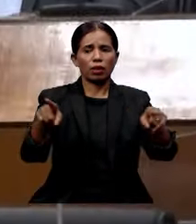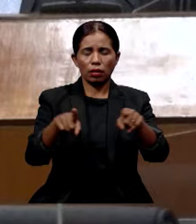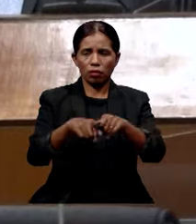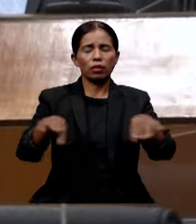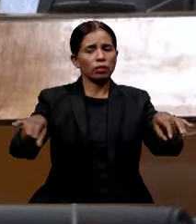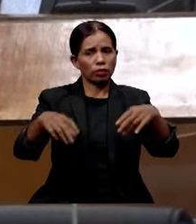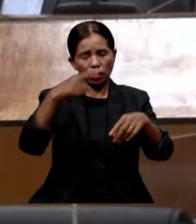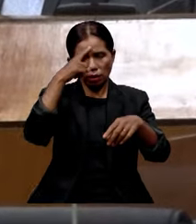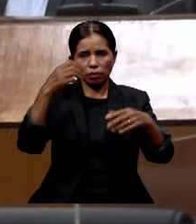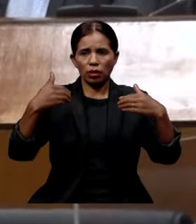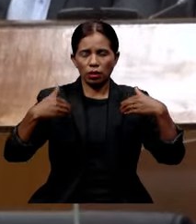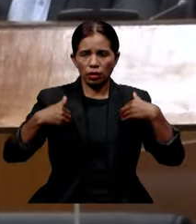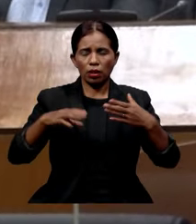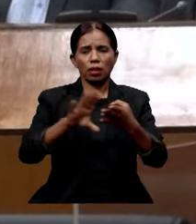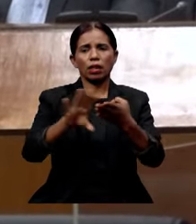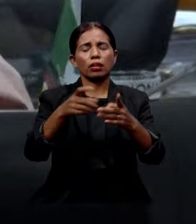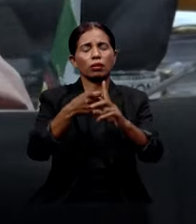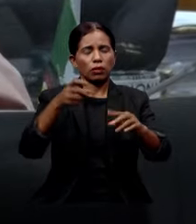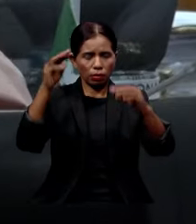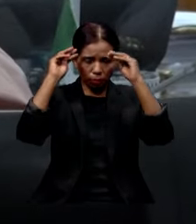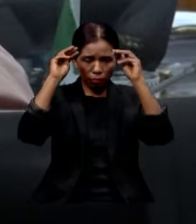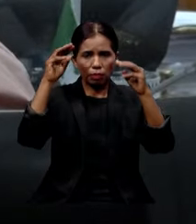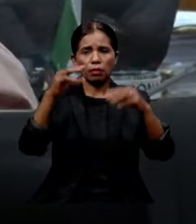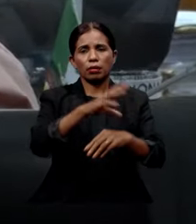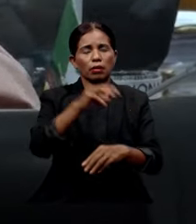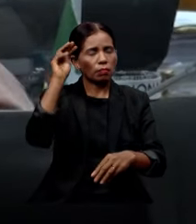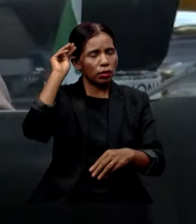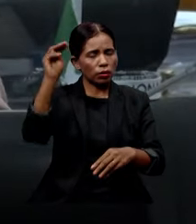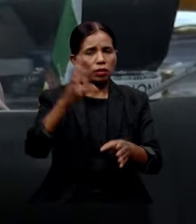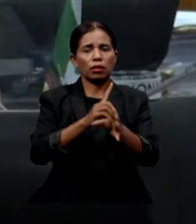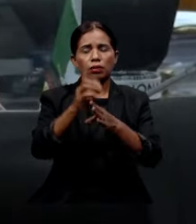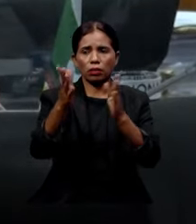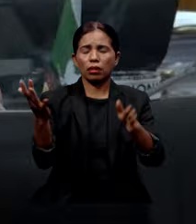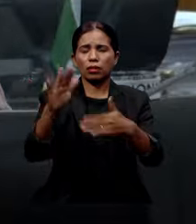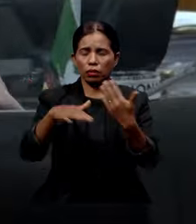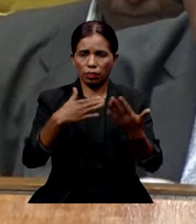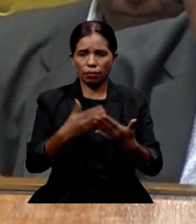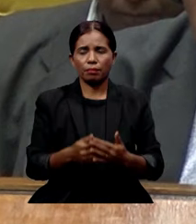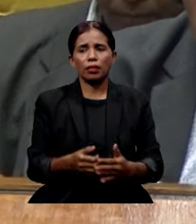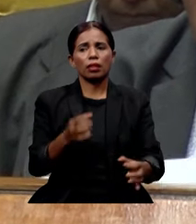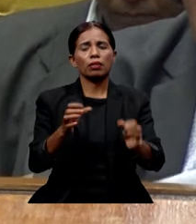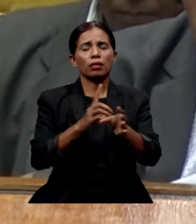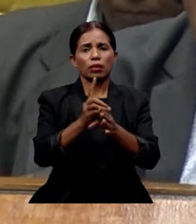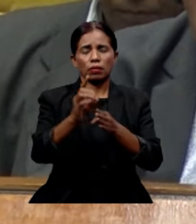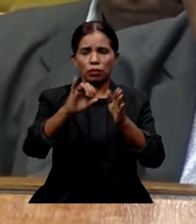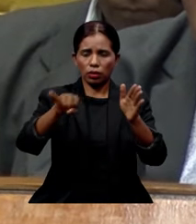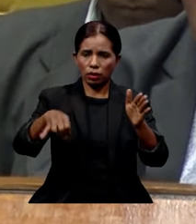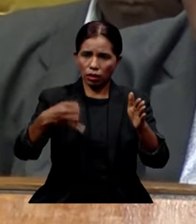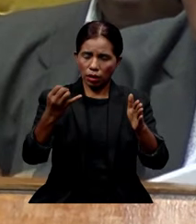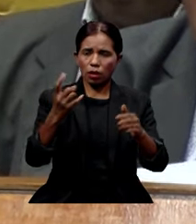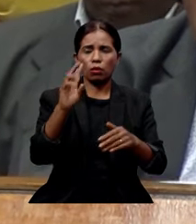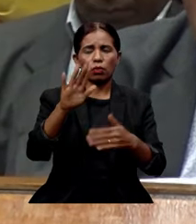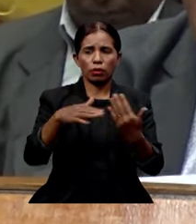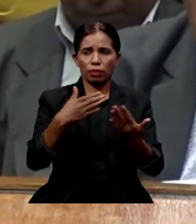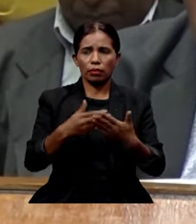serviço, tamba se ia despacho se ministério ba diretor Sira, mas tem que executar ba toi base. Se diretor será Sira,